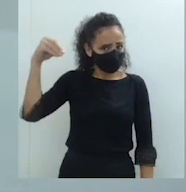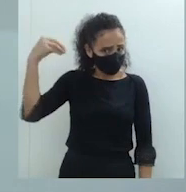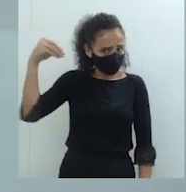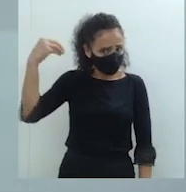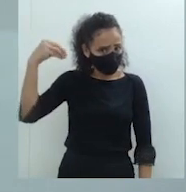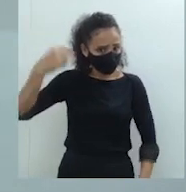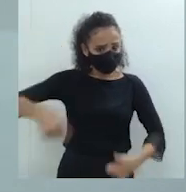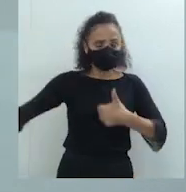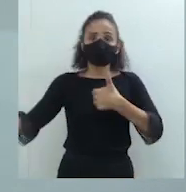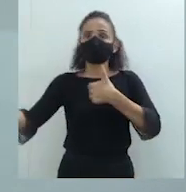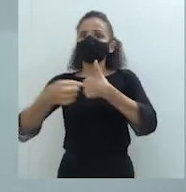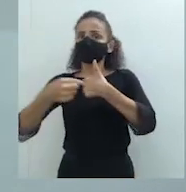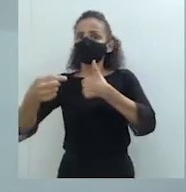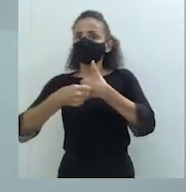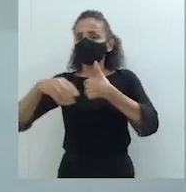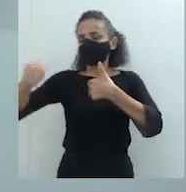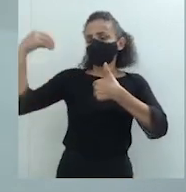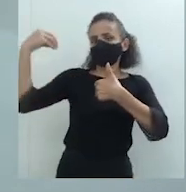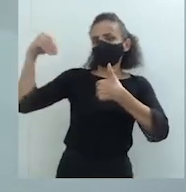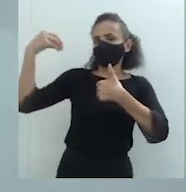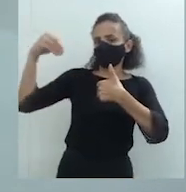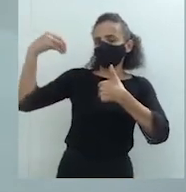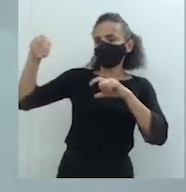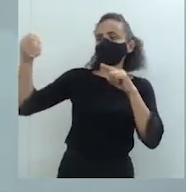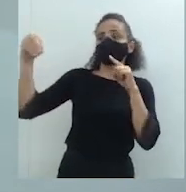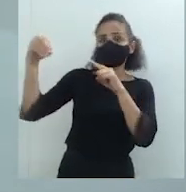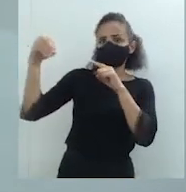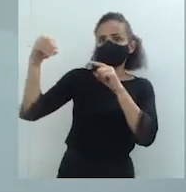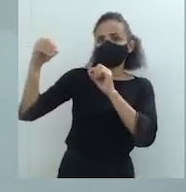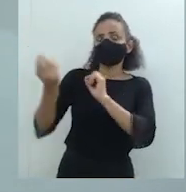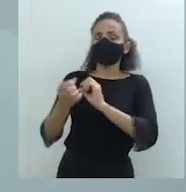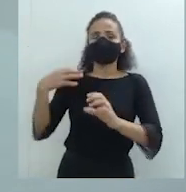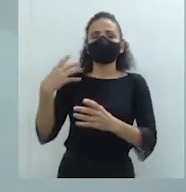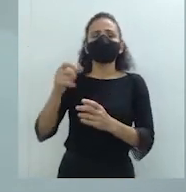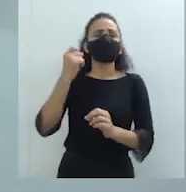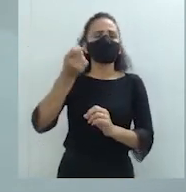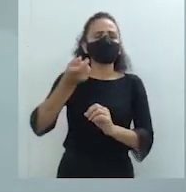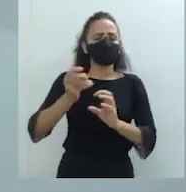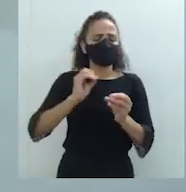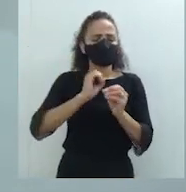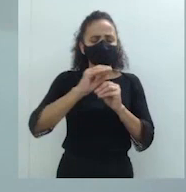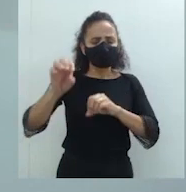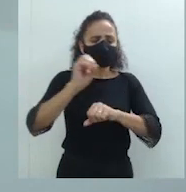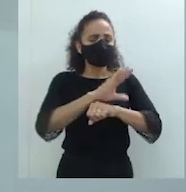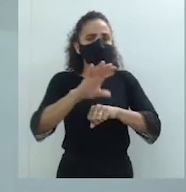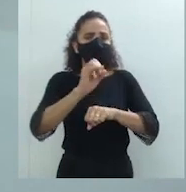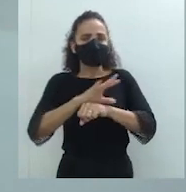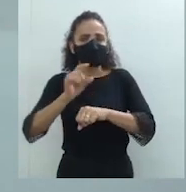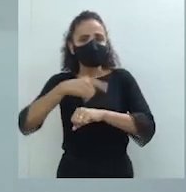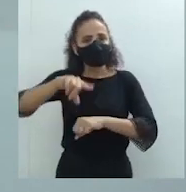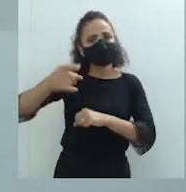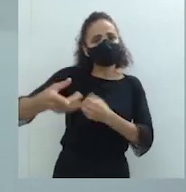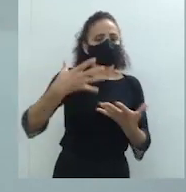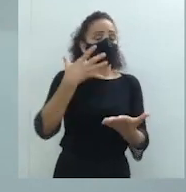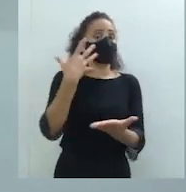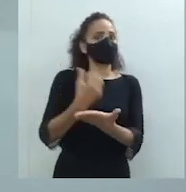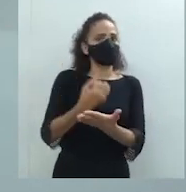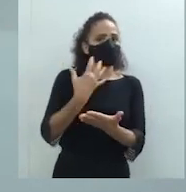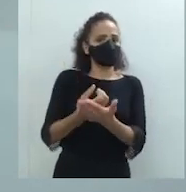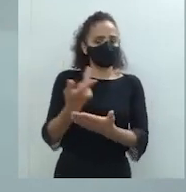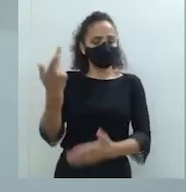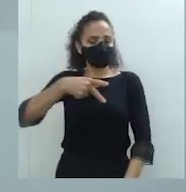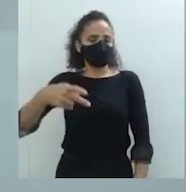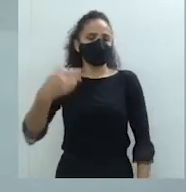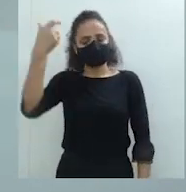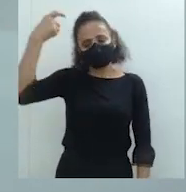também, clica lá, que é justamente para ativar as notificações, para quando tiver uma aula do professor Ibis Fernando